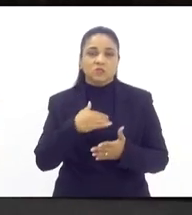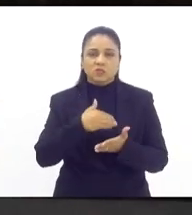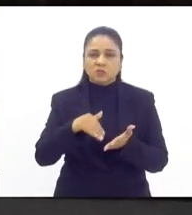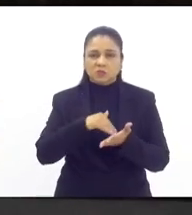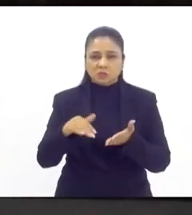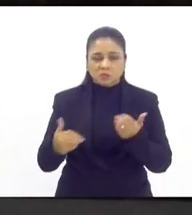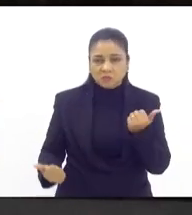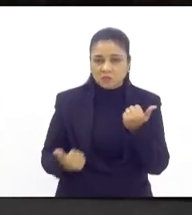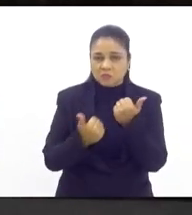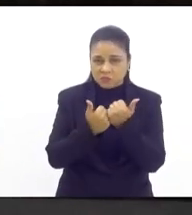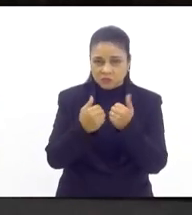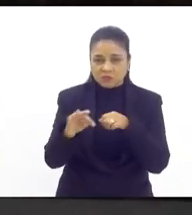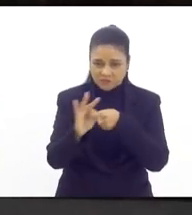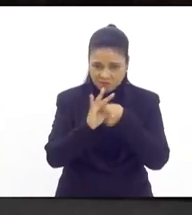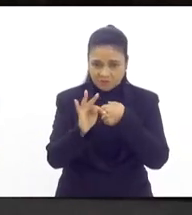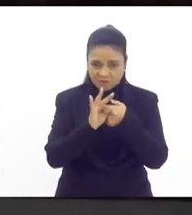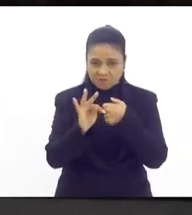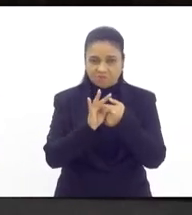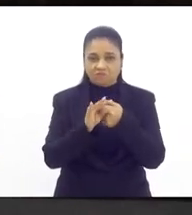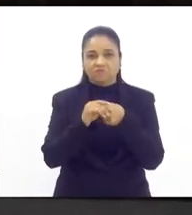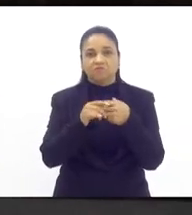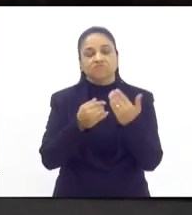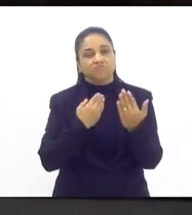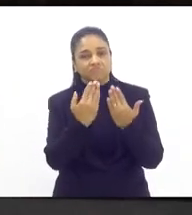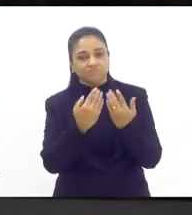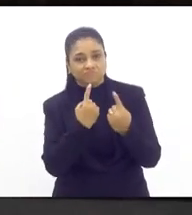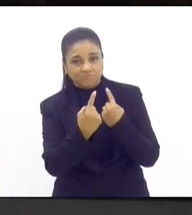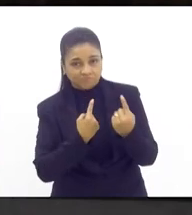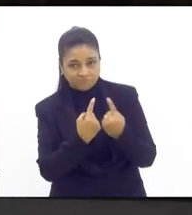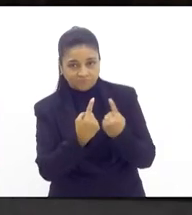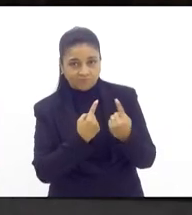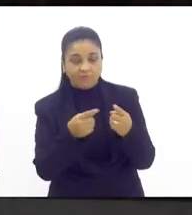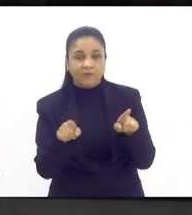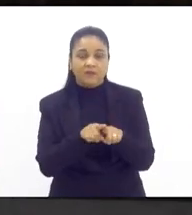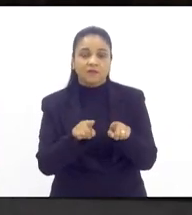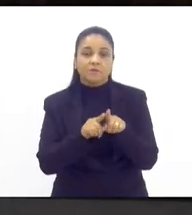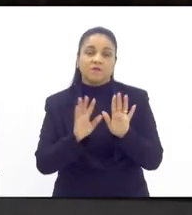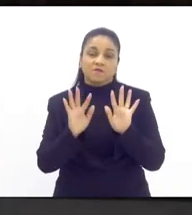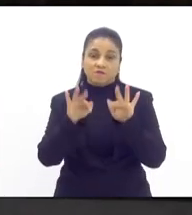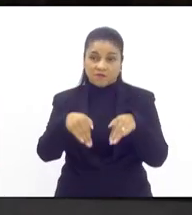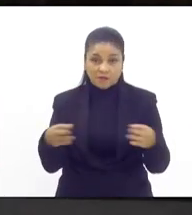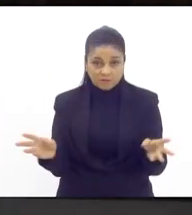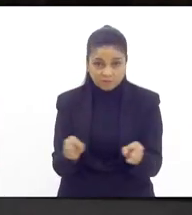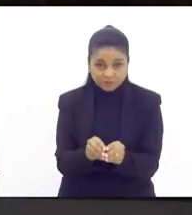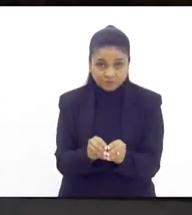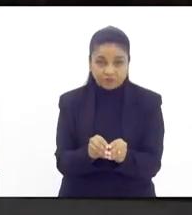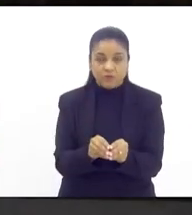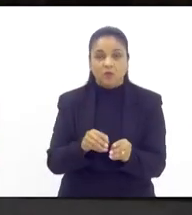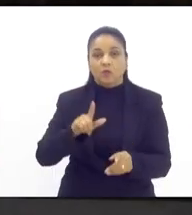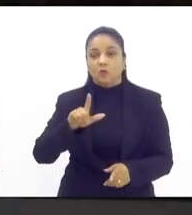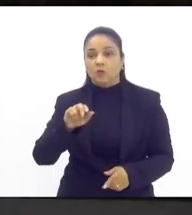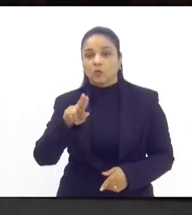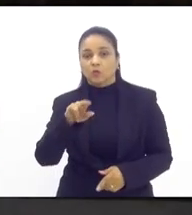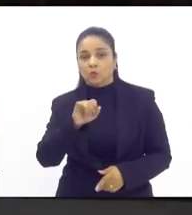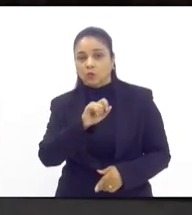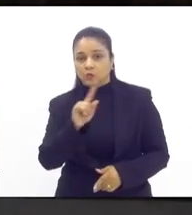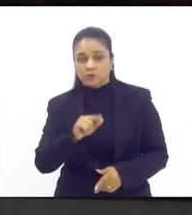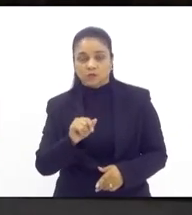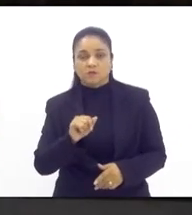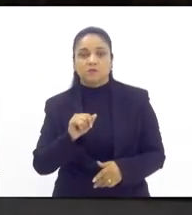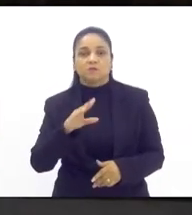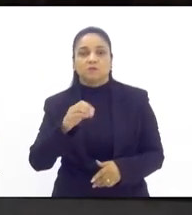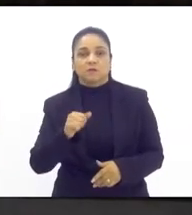e finalizando Luiz Cláudio do Carmo que é presidente da da Associação